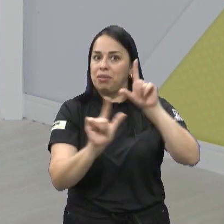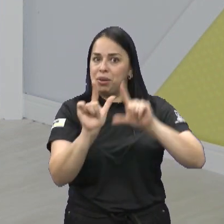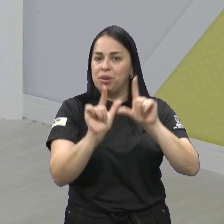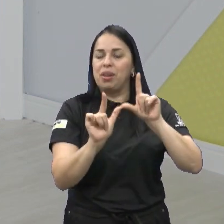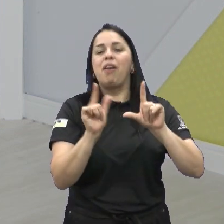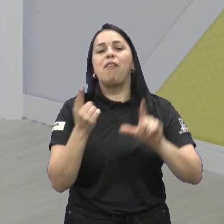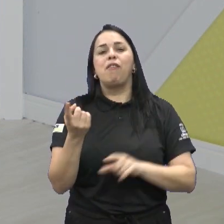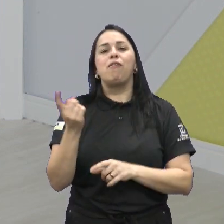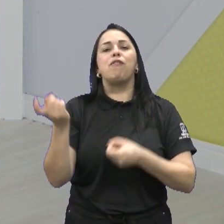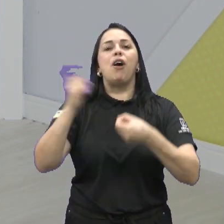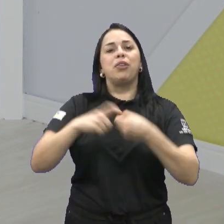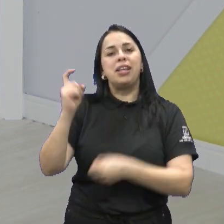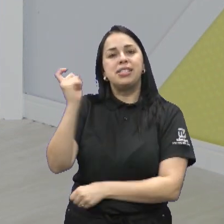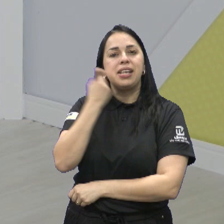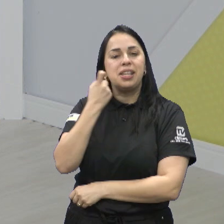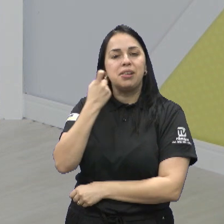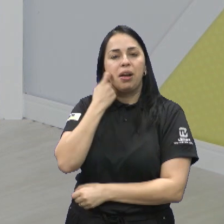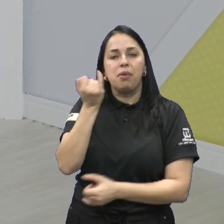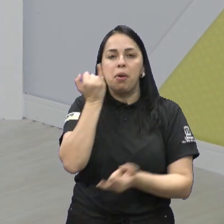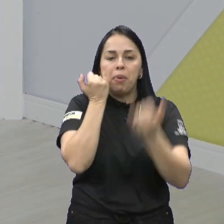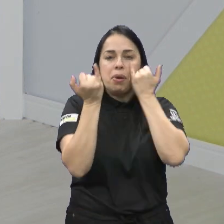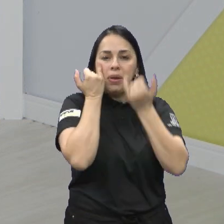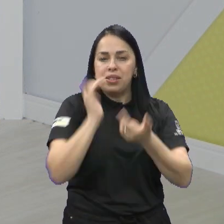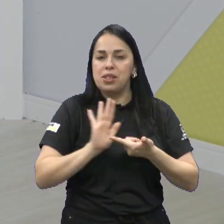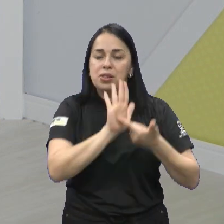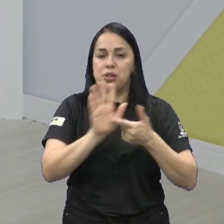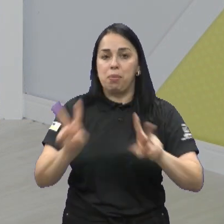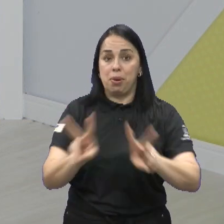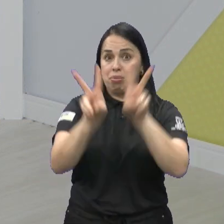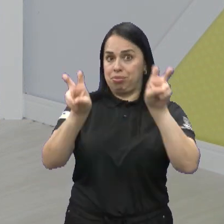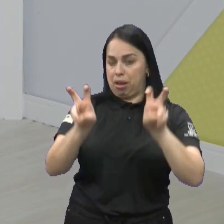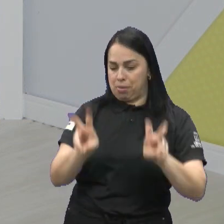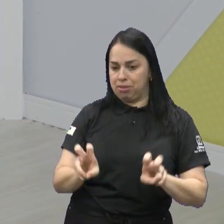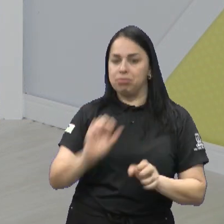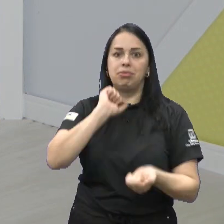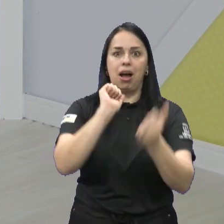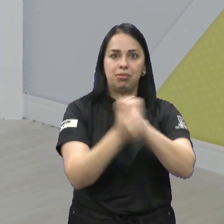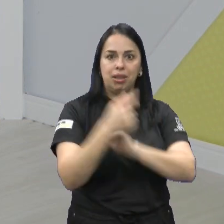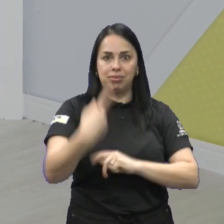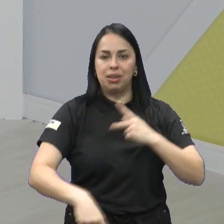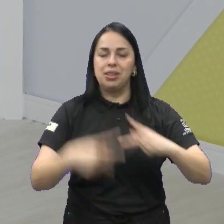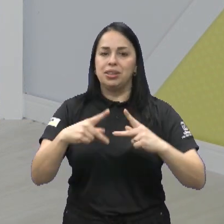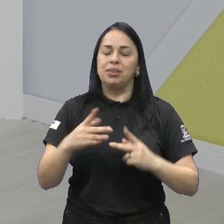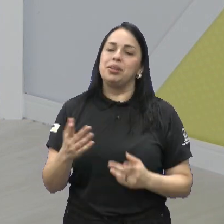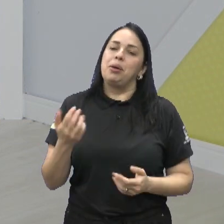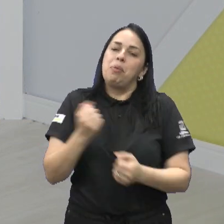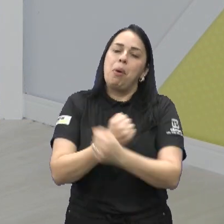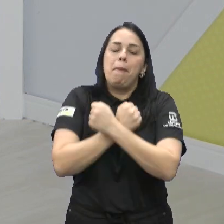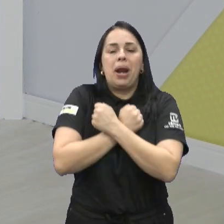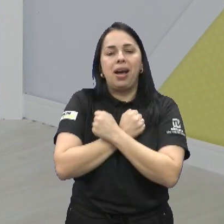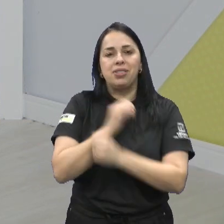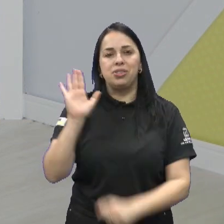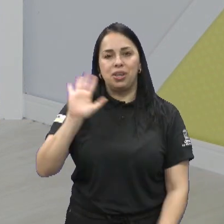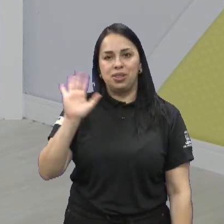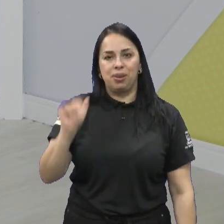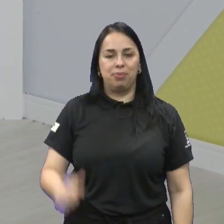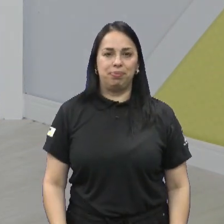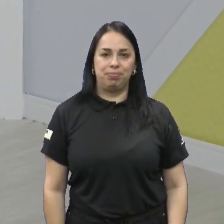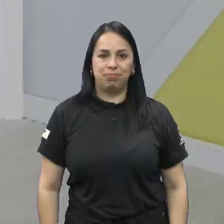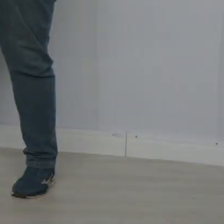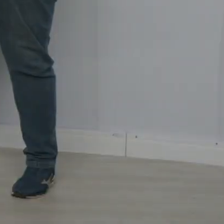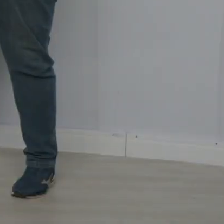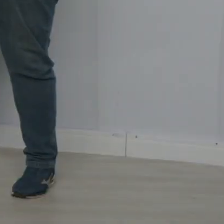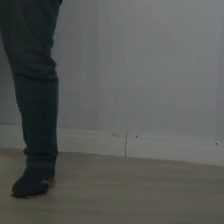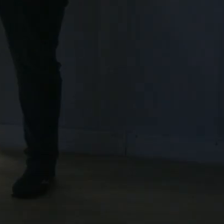volta na sexta-feira para te deixar muito bem informado sobre os assuntos esportivos da nossa cidade. De minha parte, grande abraço, até sexta. Tchau, tchau.